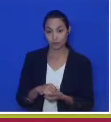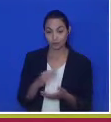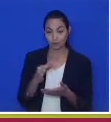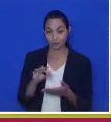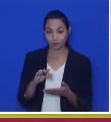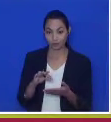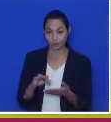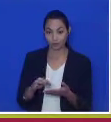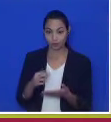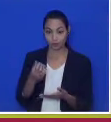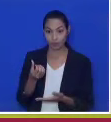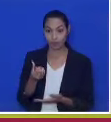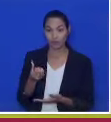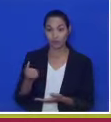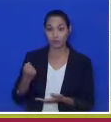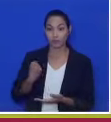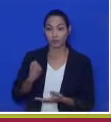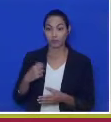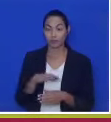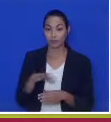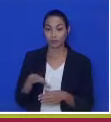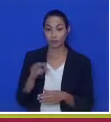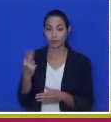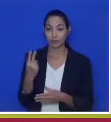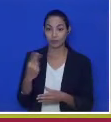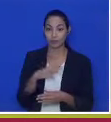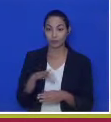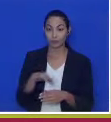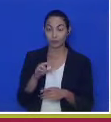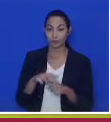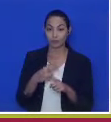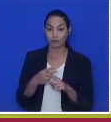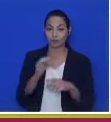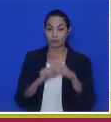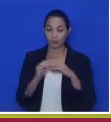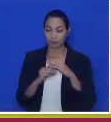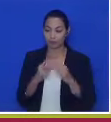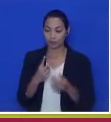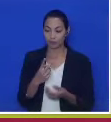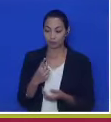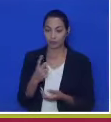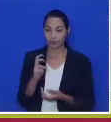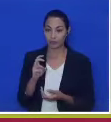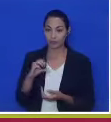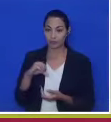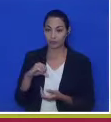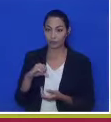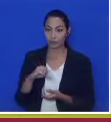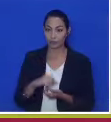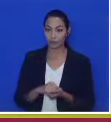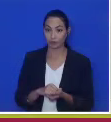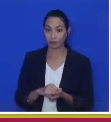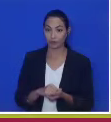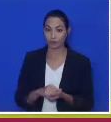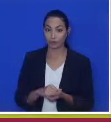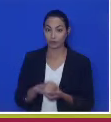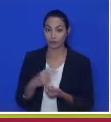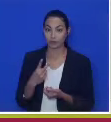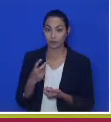Hora de confirmar. As seis dezenas sorteadas no segundo sorteio da dupla Sena, concurso 2159,